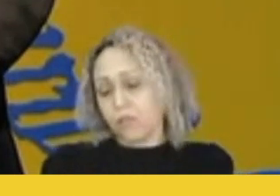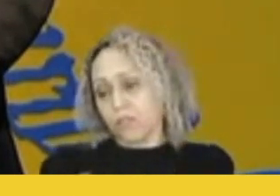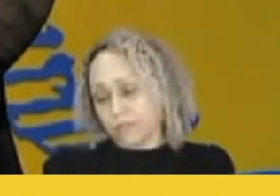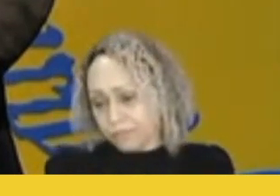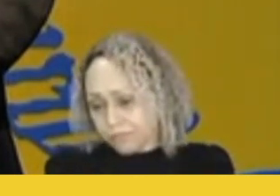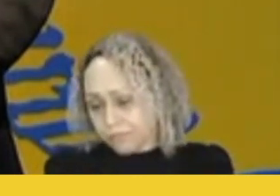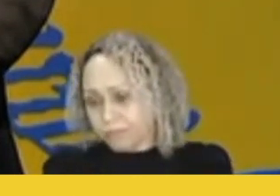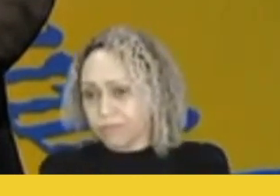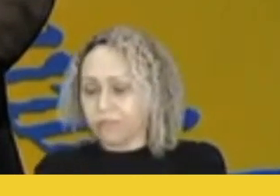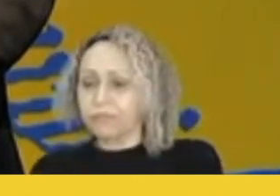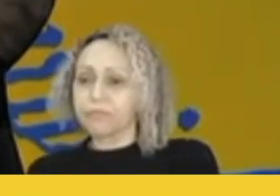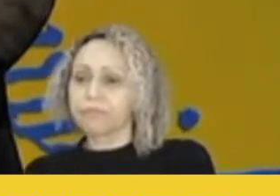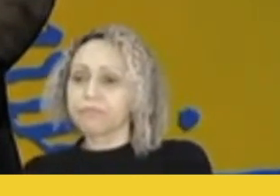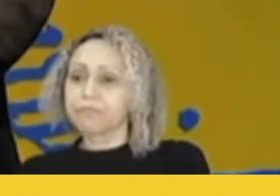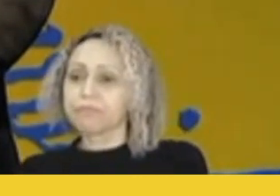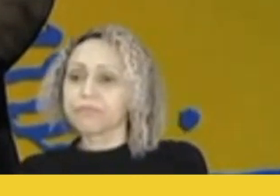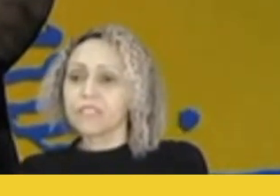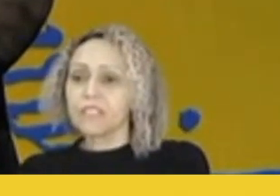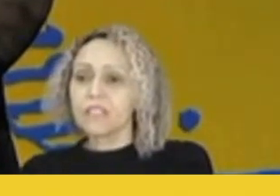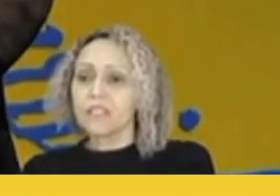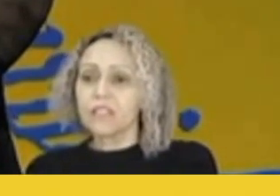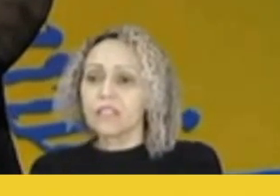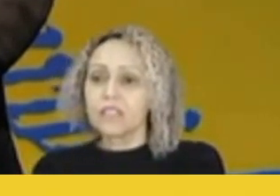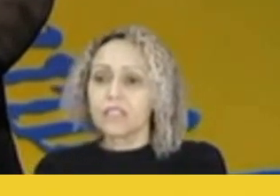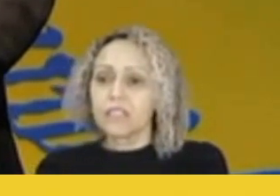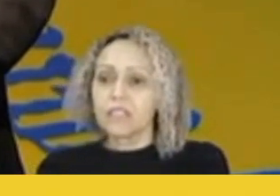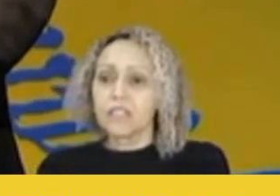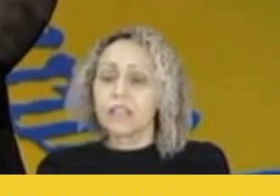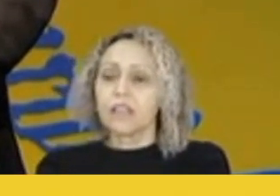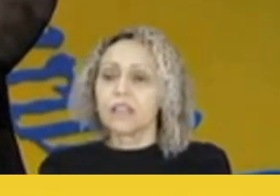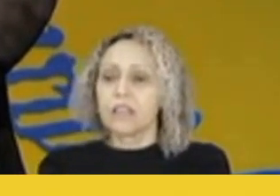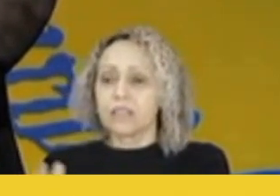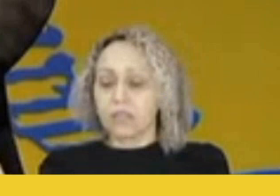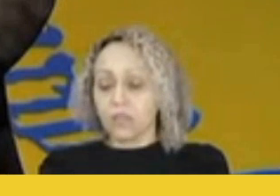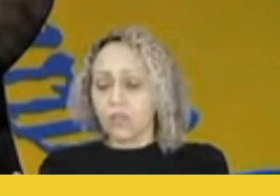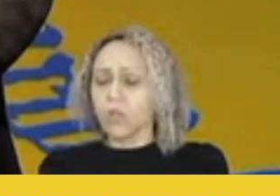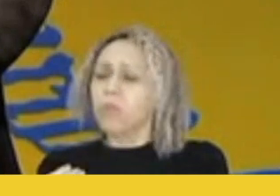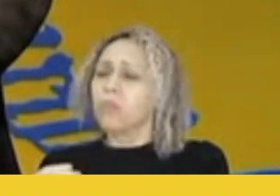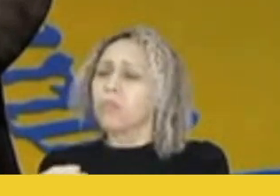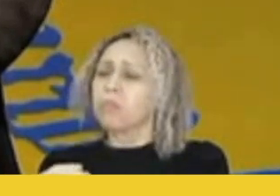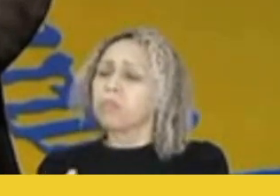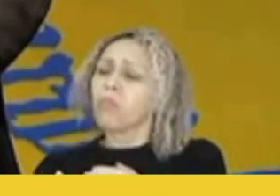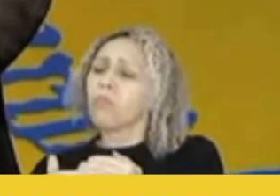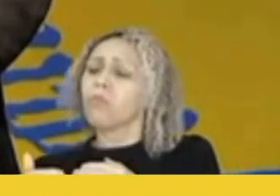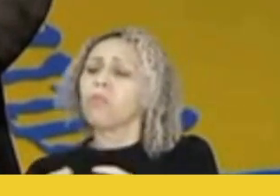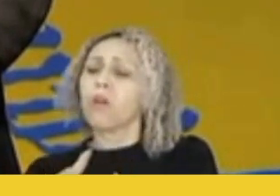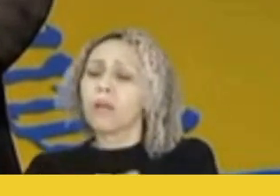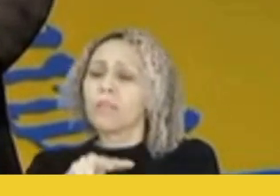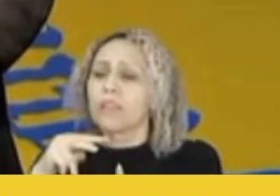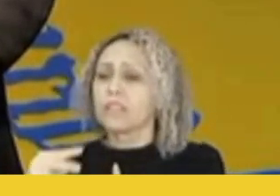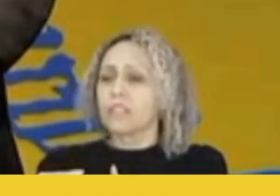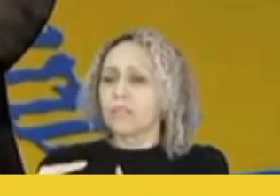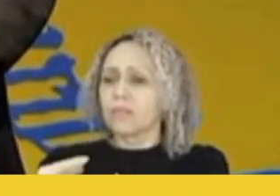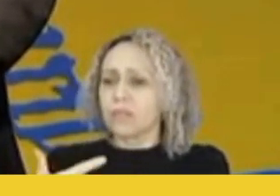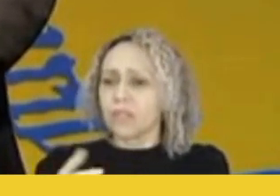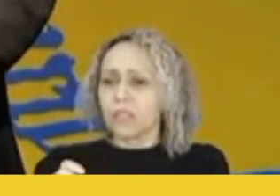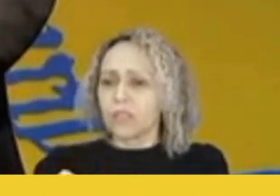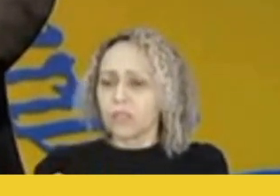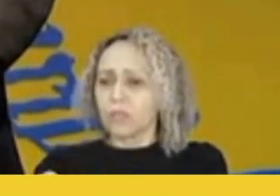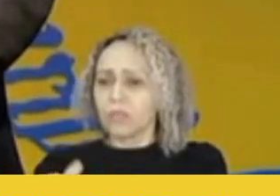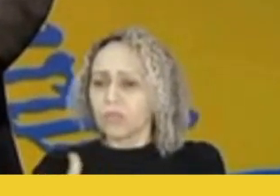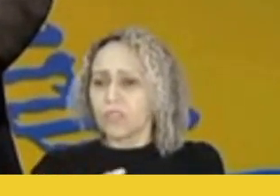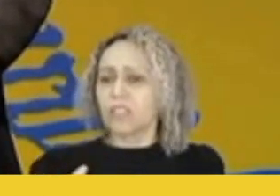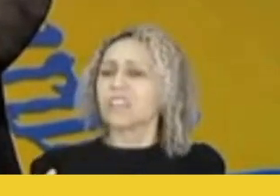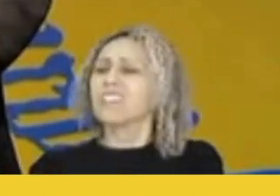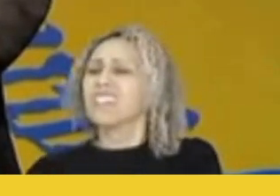trabalho em várias áreas. O cenário para 2023 é mais preocupante ainda,